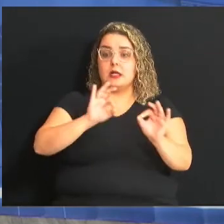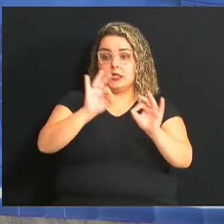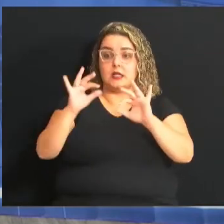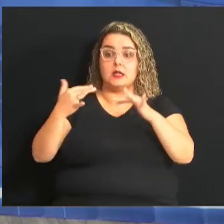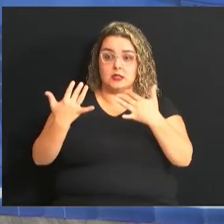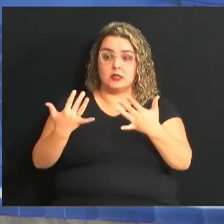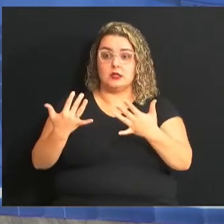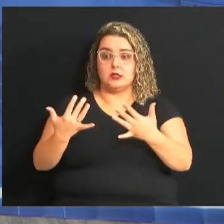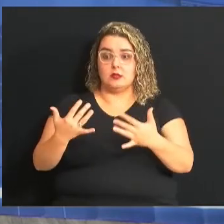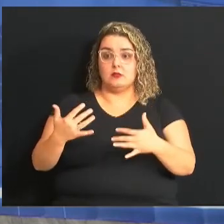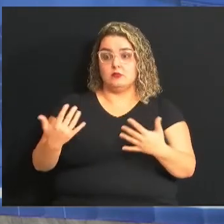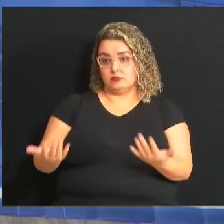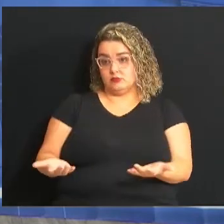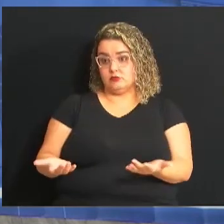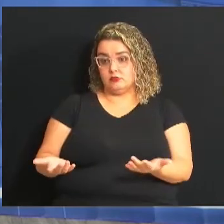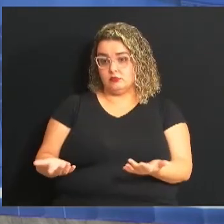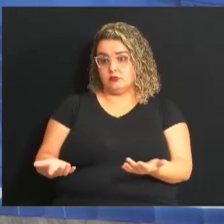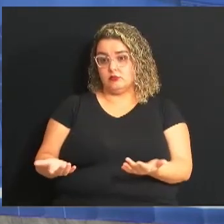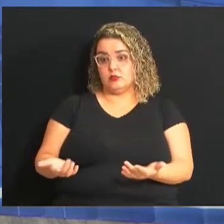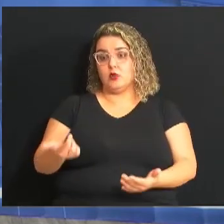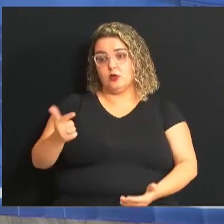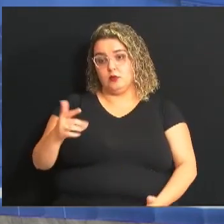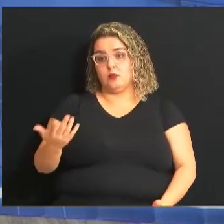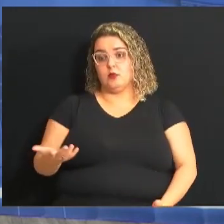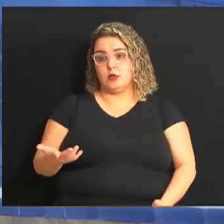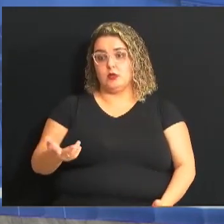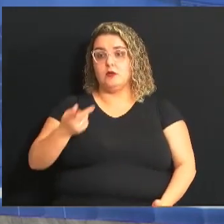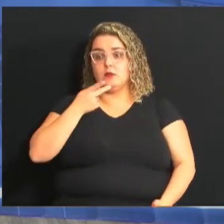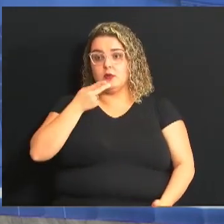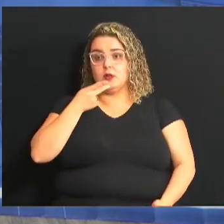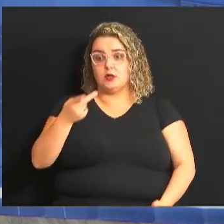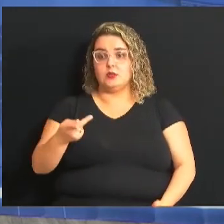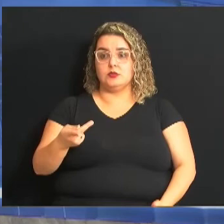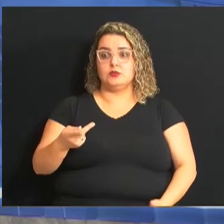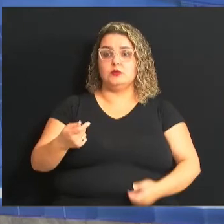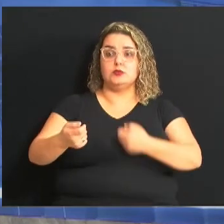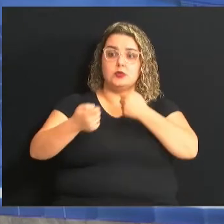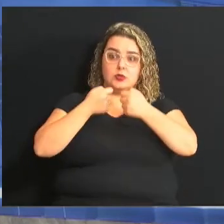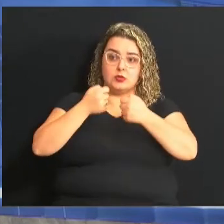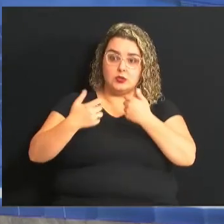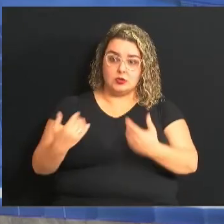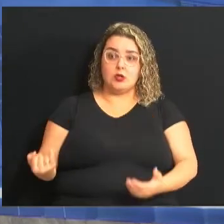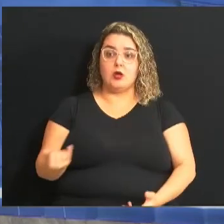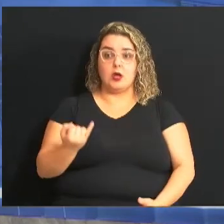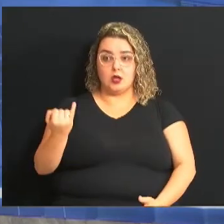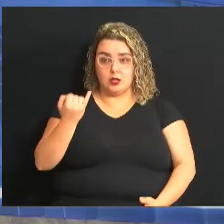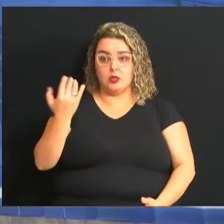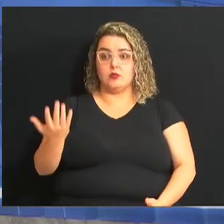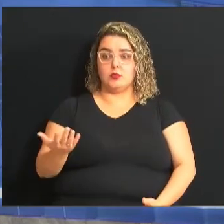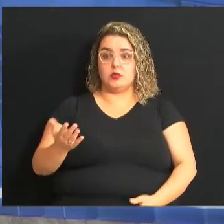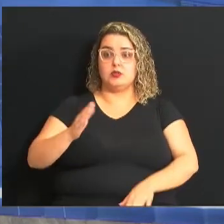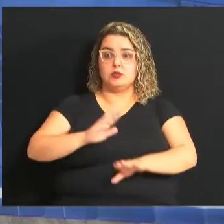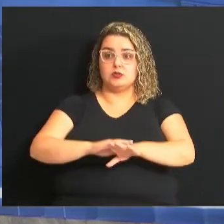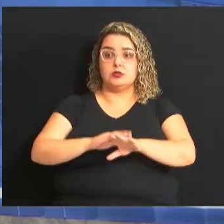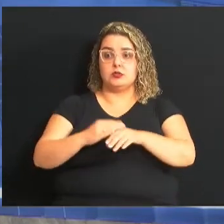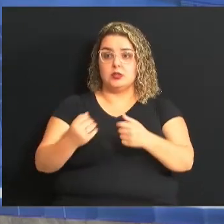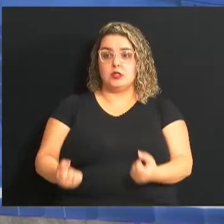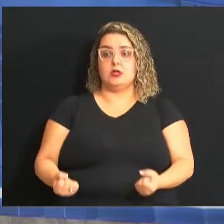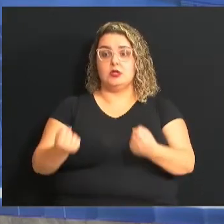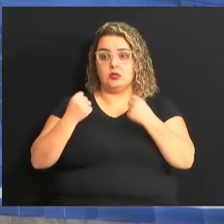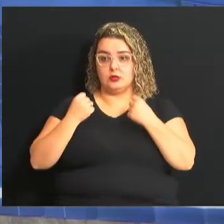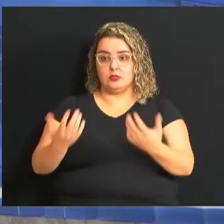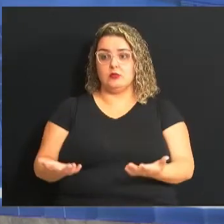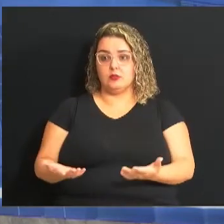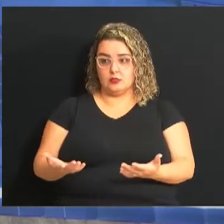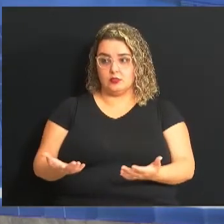gente, né? Mais uma vez você reforçou aí ao longo da nossa entrevista a importância da atividade física, né? Conseguiu